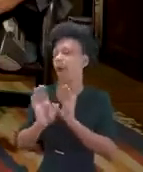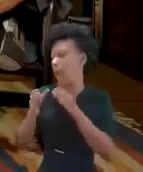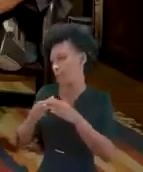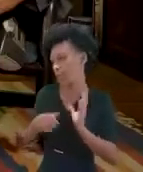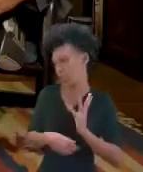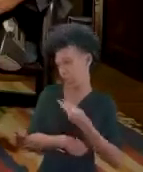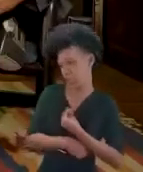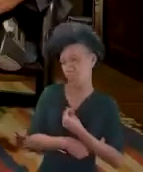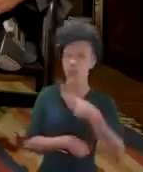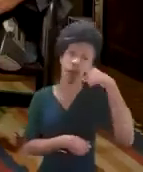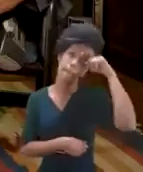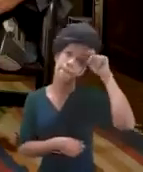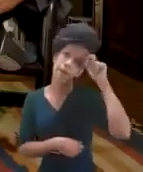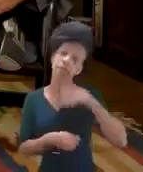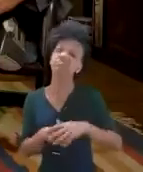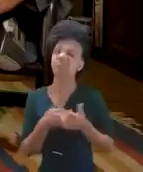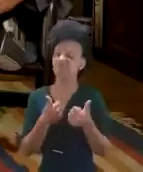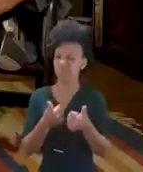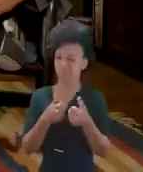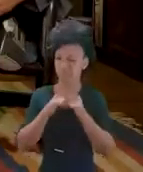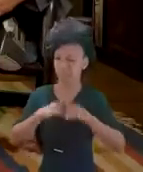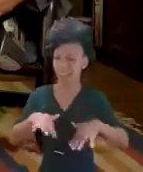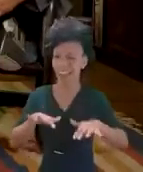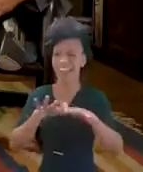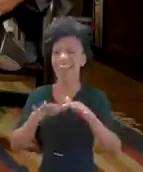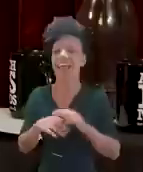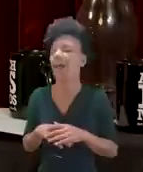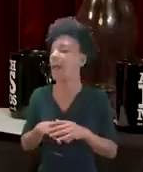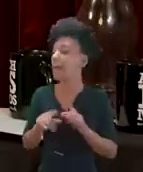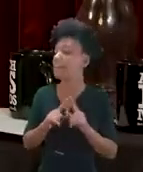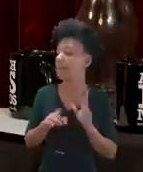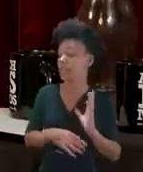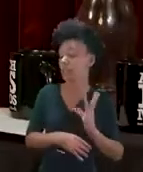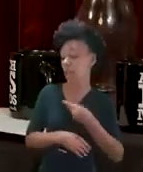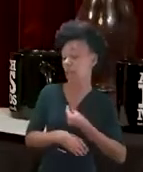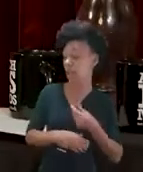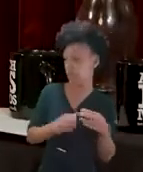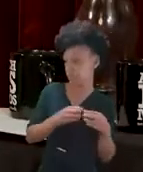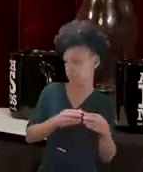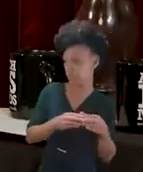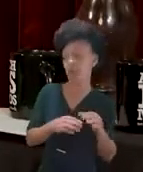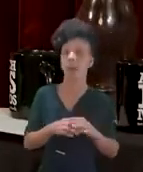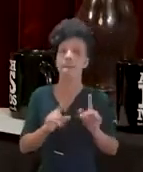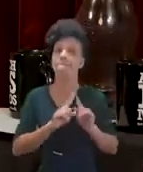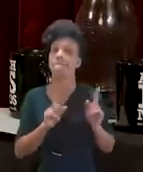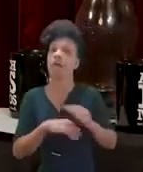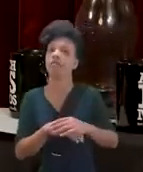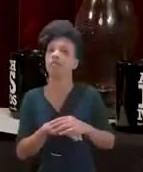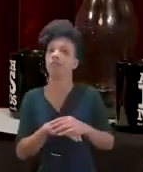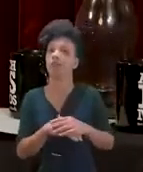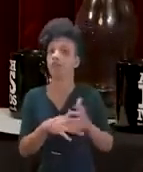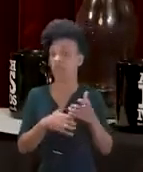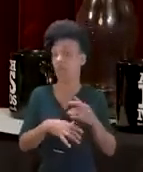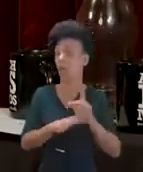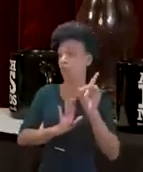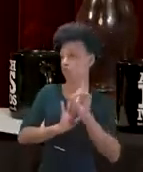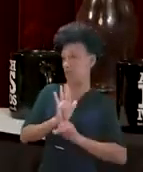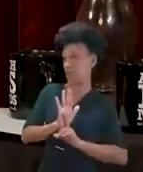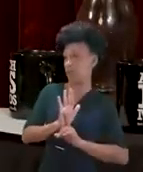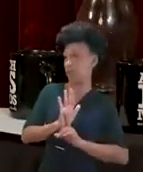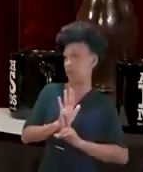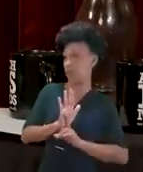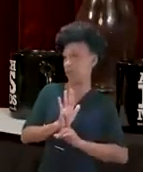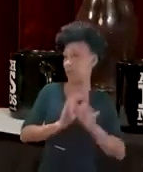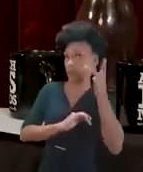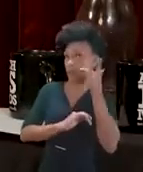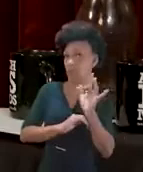trans vou fazer agora Maurício vai lá hein galera vai lacrar comunidade de transformar a cara mas aí é uma questão de você tá querendo ser o direito